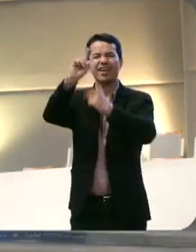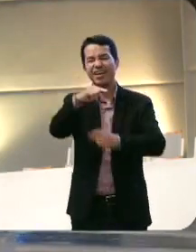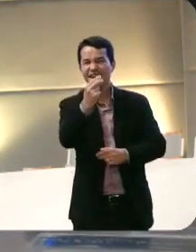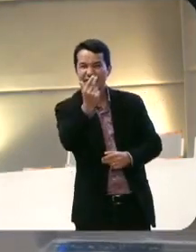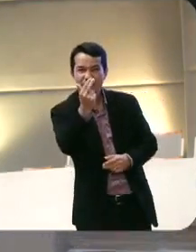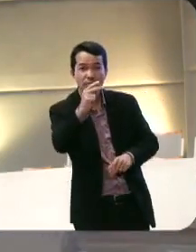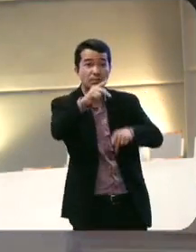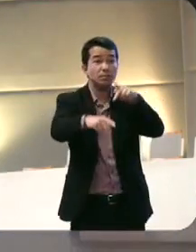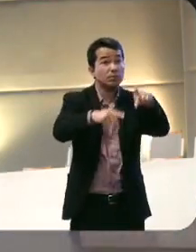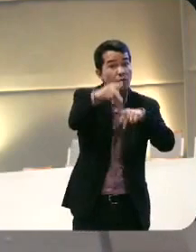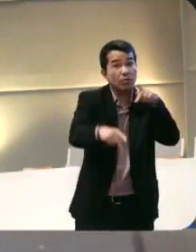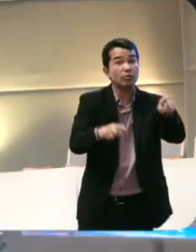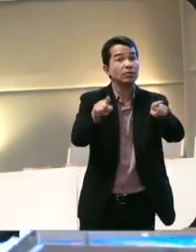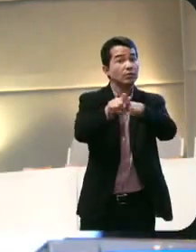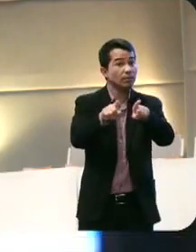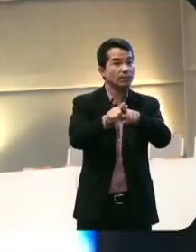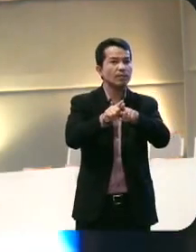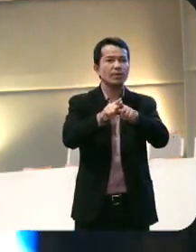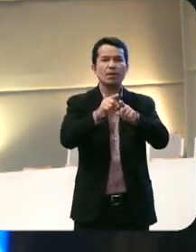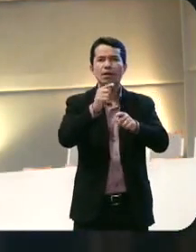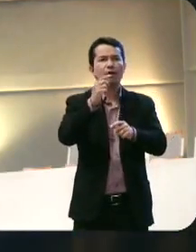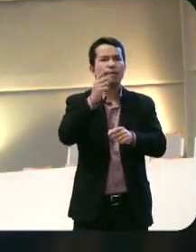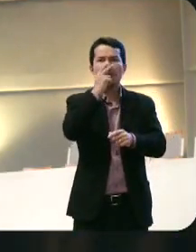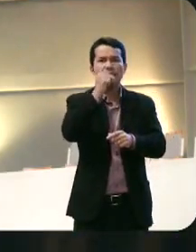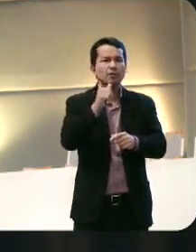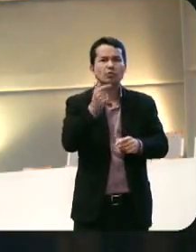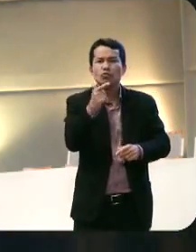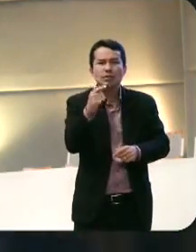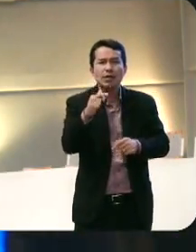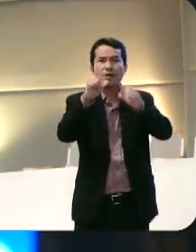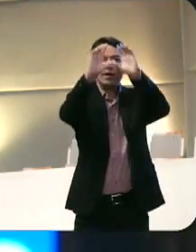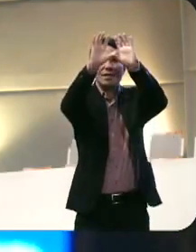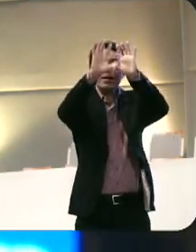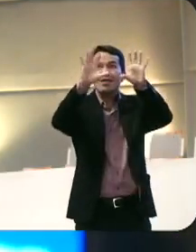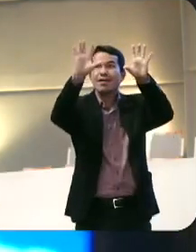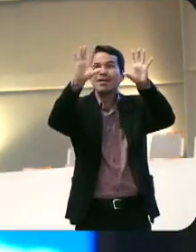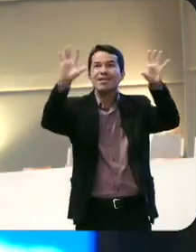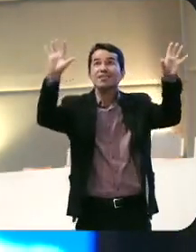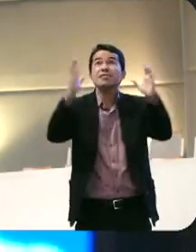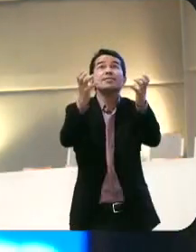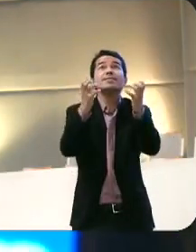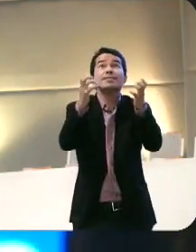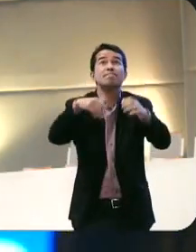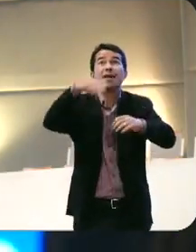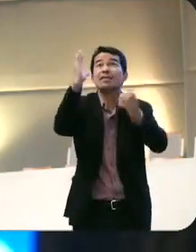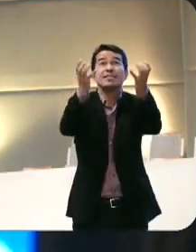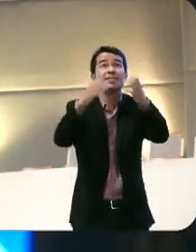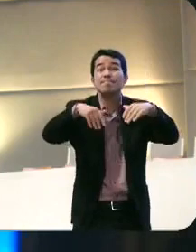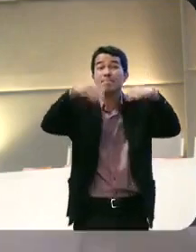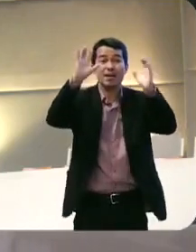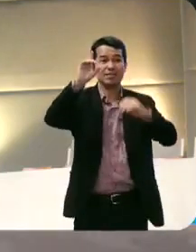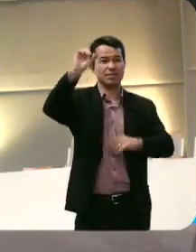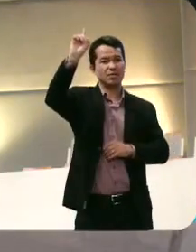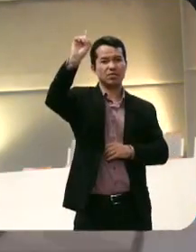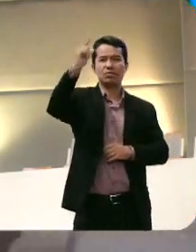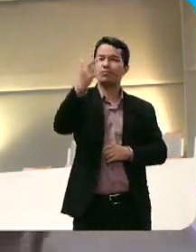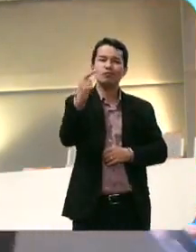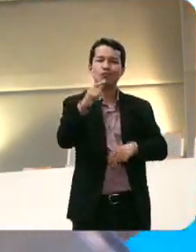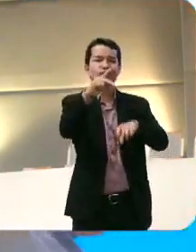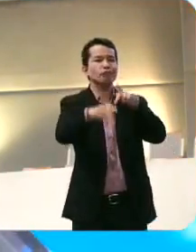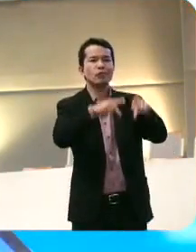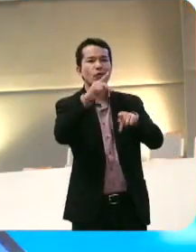dizer para você, em nome de Jesus, o que você tem deixado ocupar o lugar de Deus na sua vida? O que tem